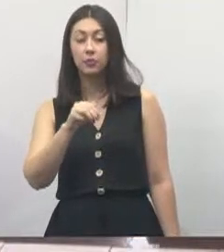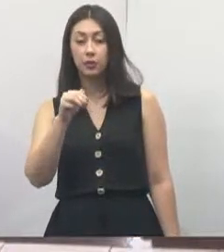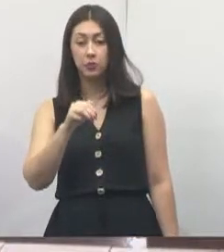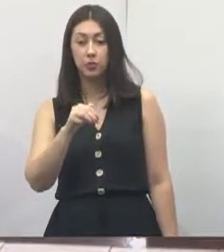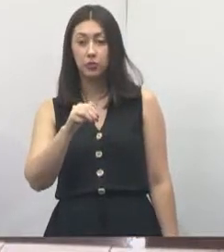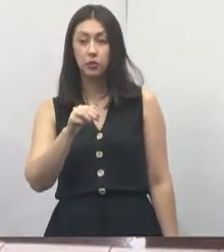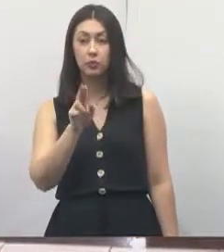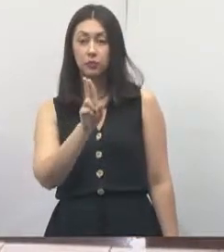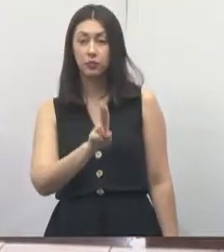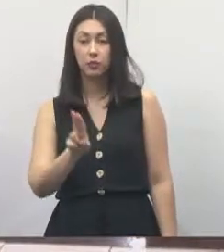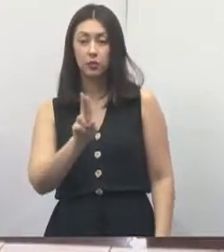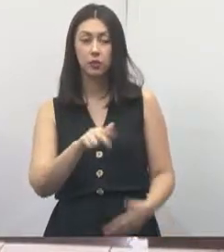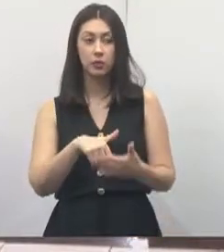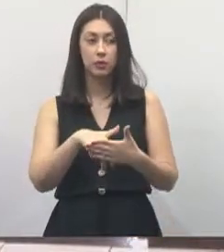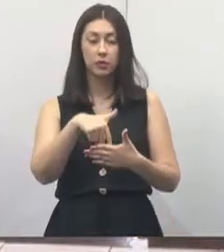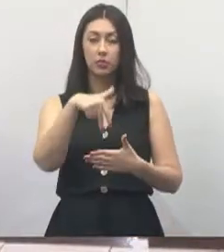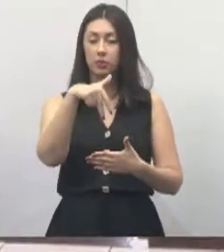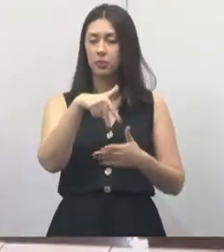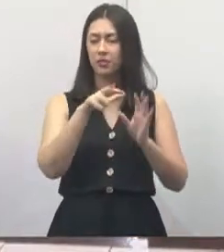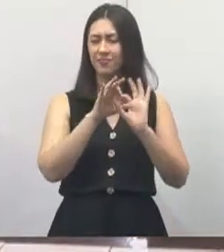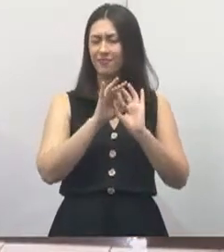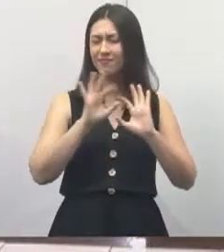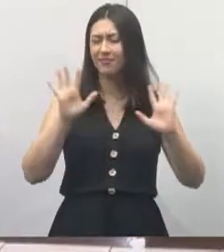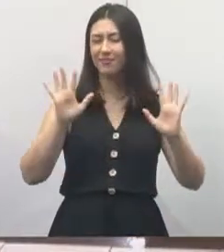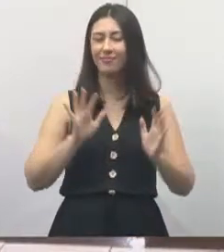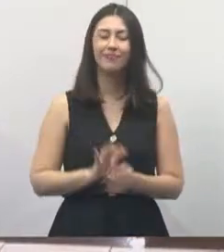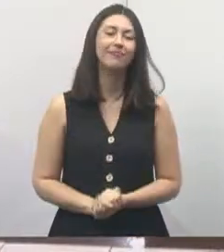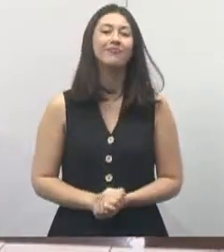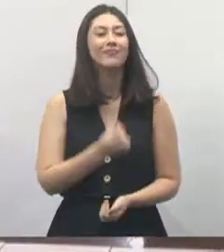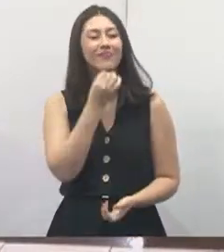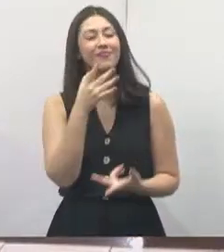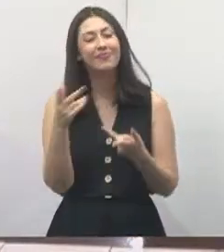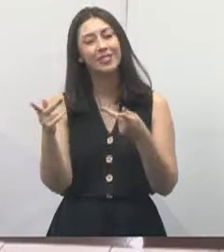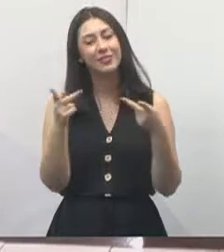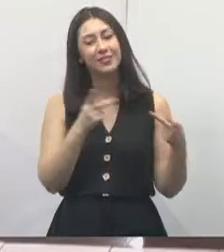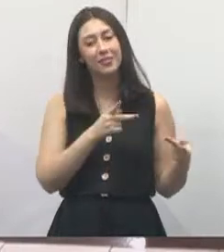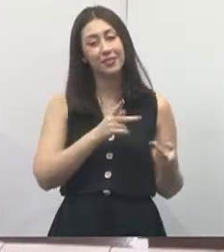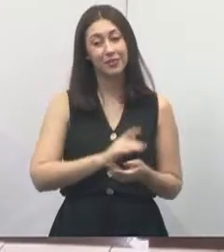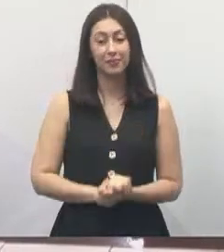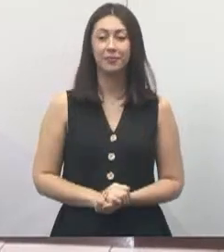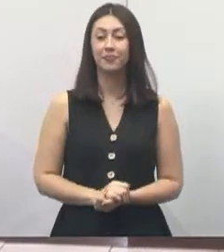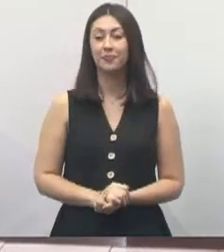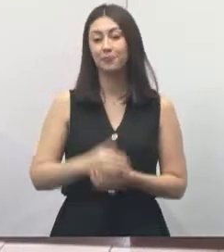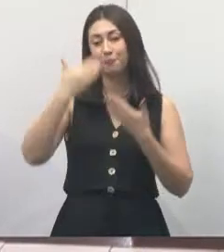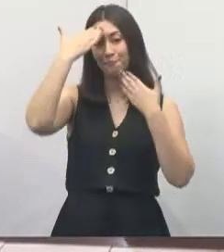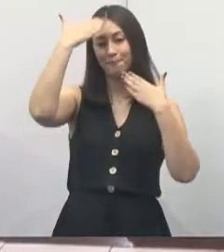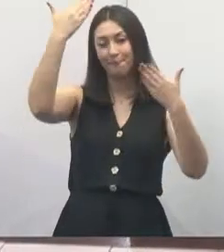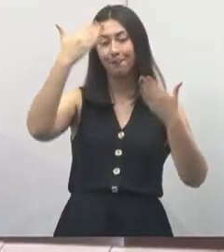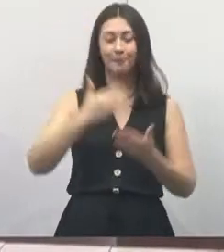para fazer uso da tribuna e fique à vontade. Seja bem-vinda. Obrigada.